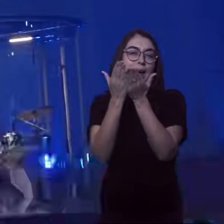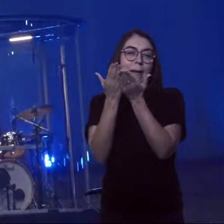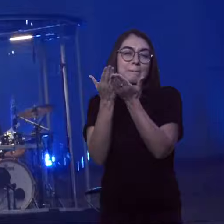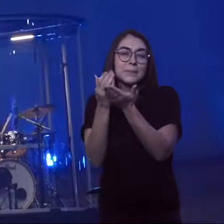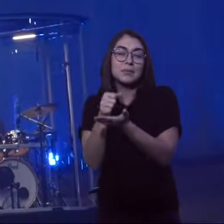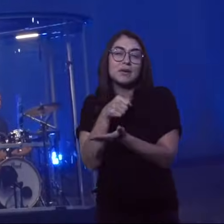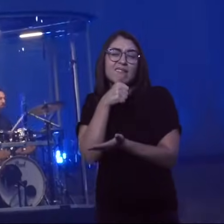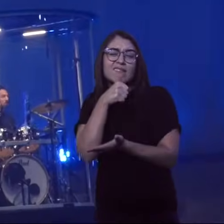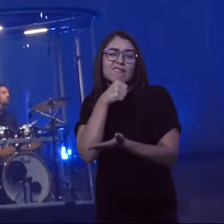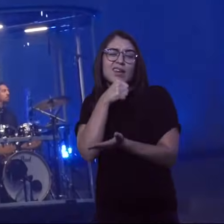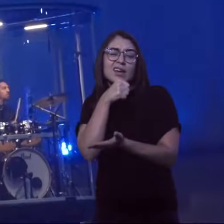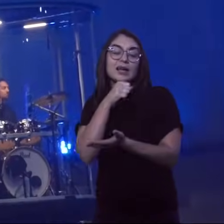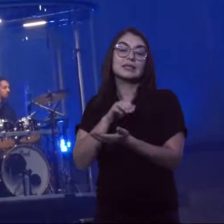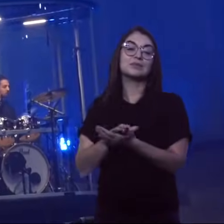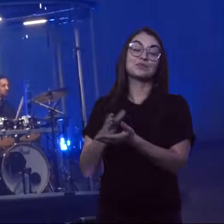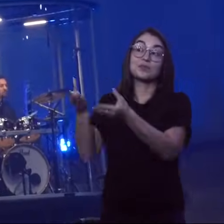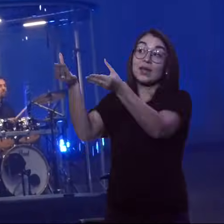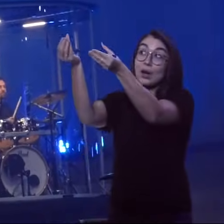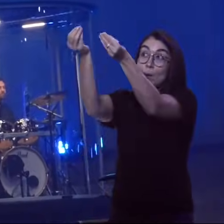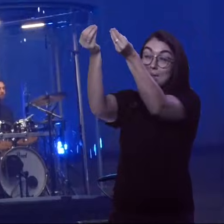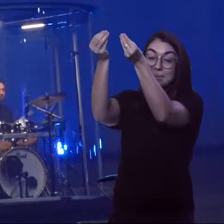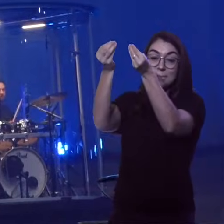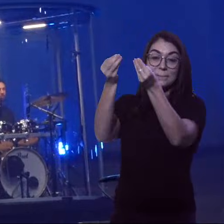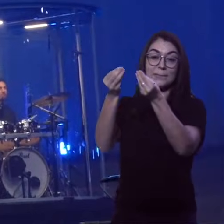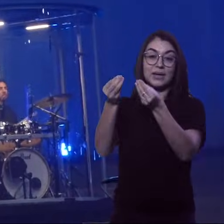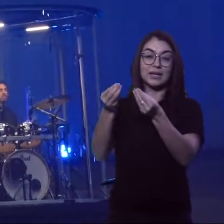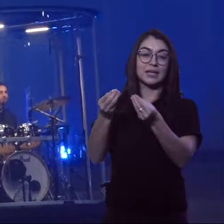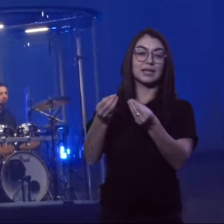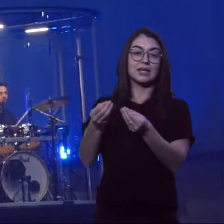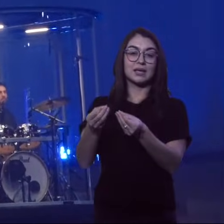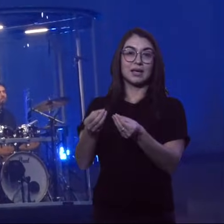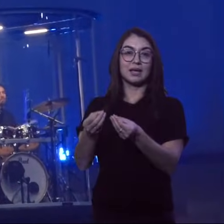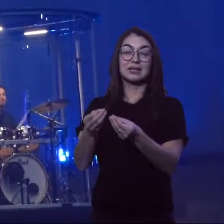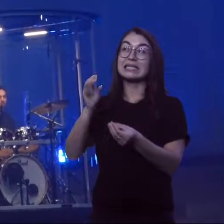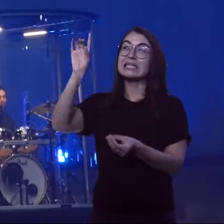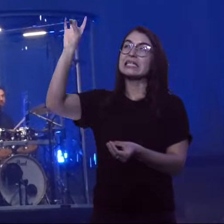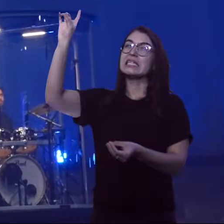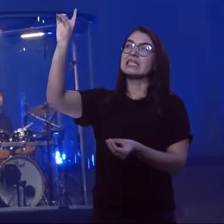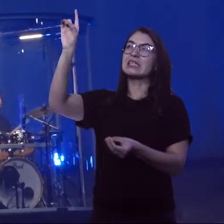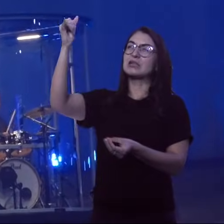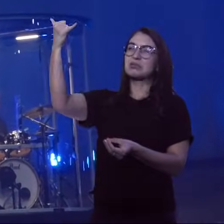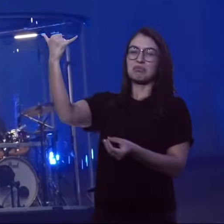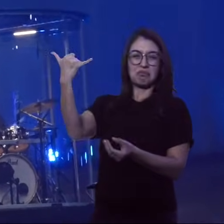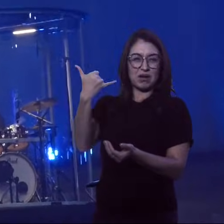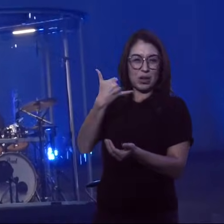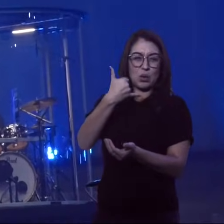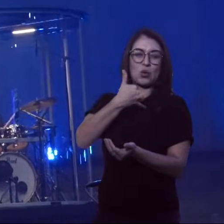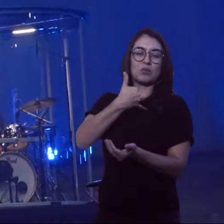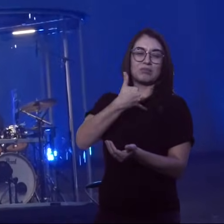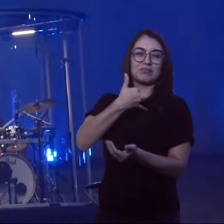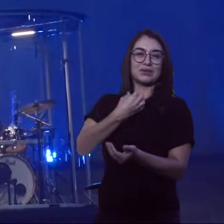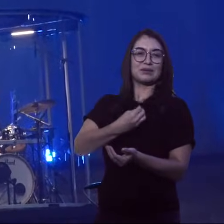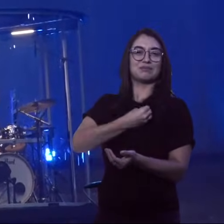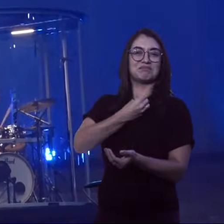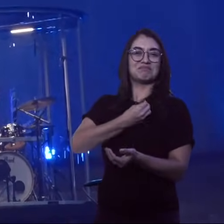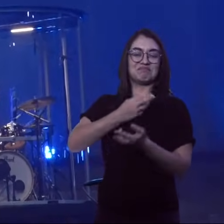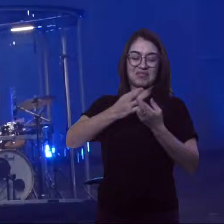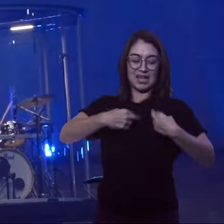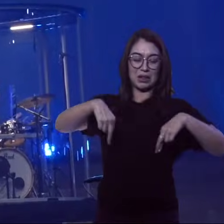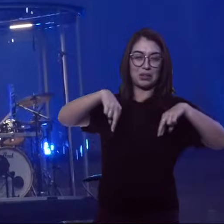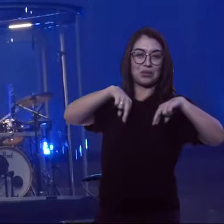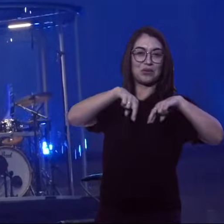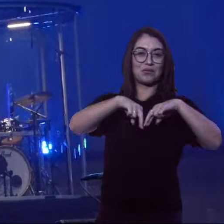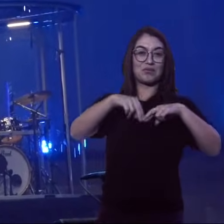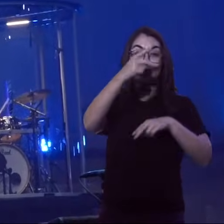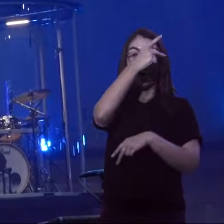não lia. Eu peguei aquela Bíblia, Deus me visitou e eu me tornei uma nova pessoa.